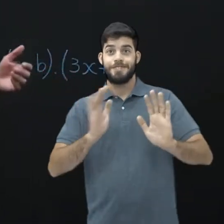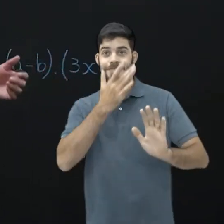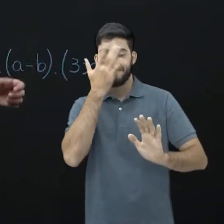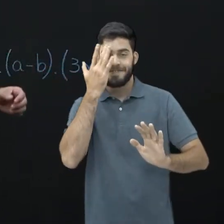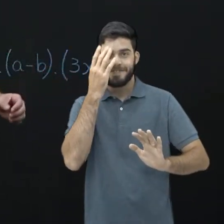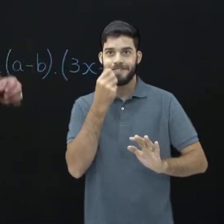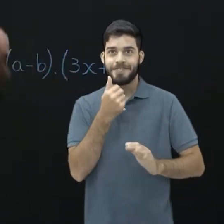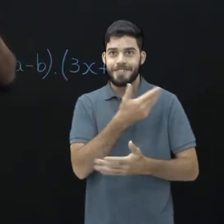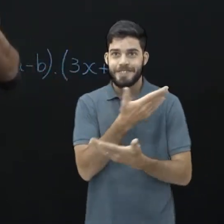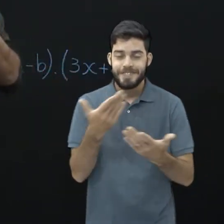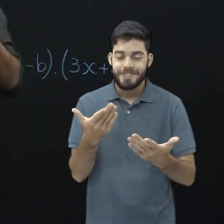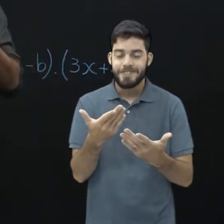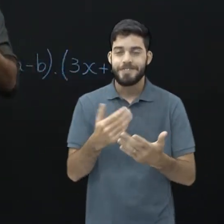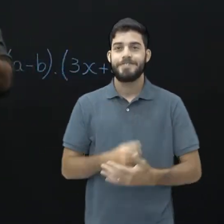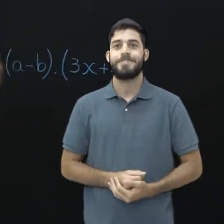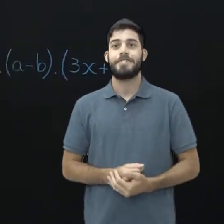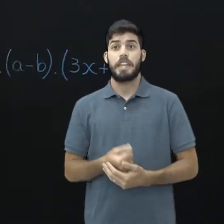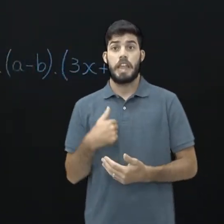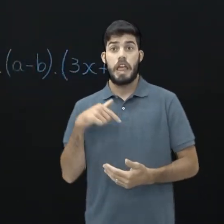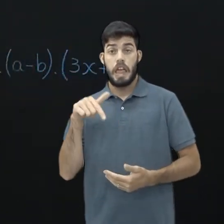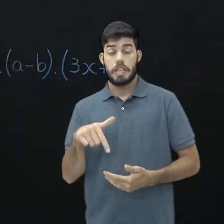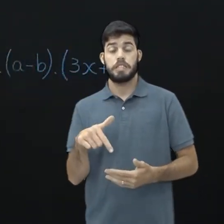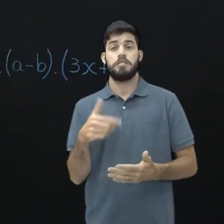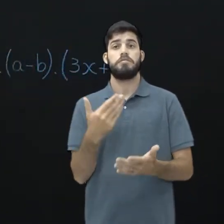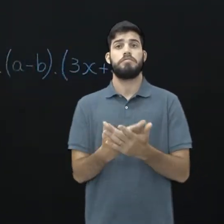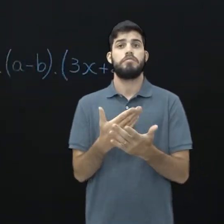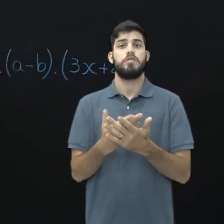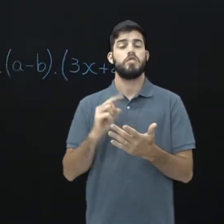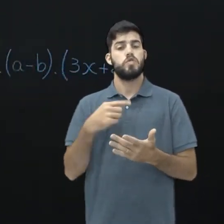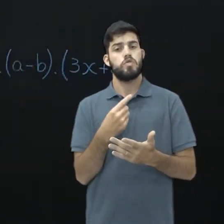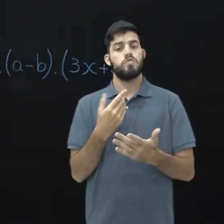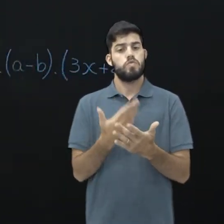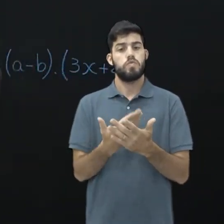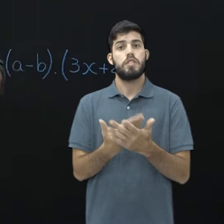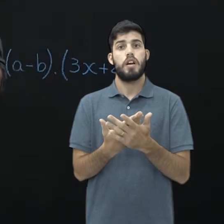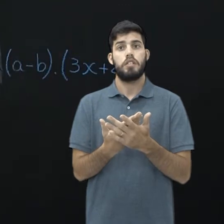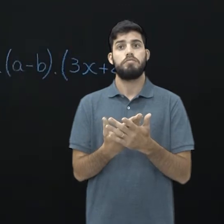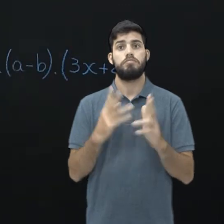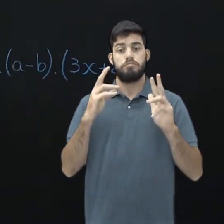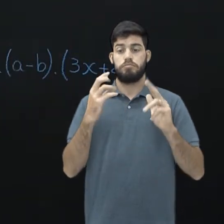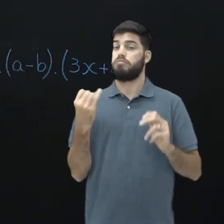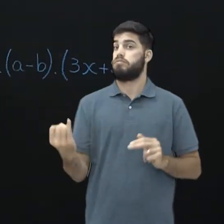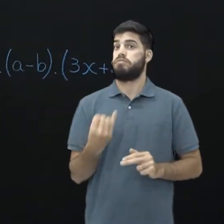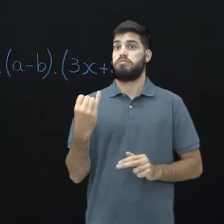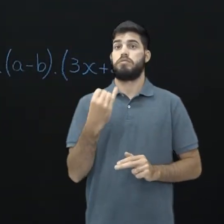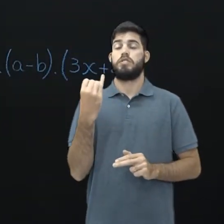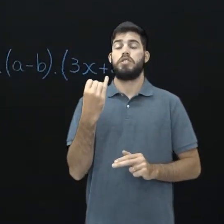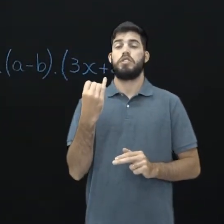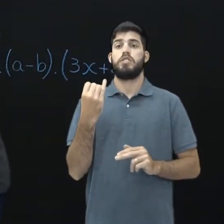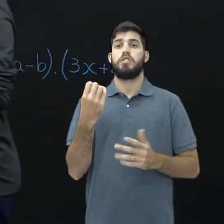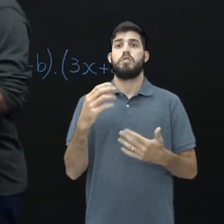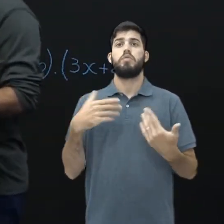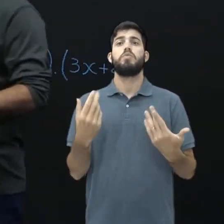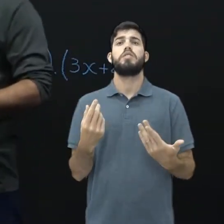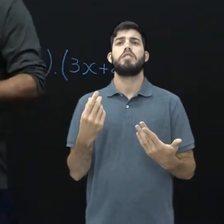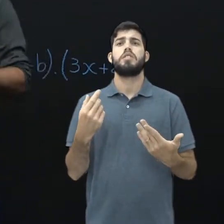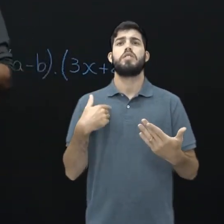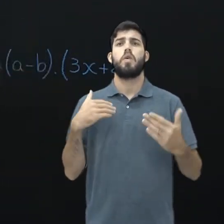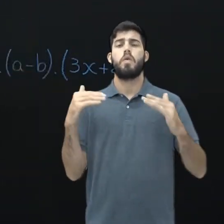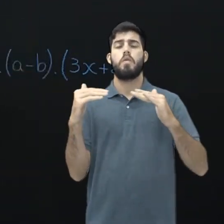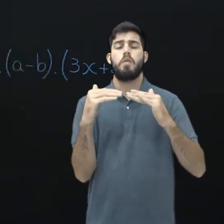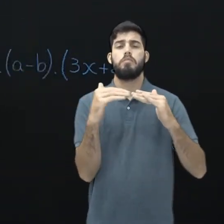Olá pessoal, tudo bem com vocês? Nesta nossa aula vamos trabalhar aqui um assunto muito importante, onde ele trata dos casos combinados